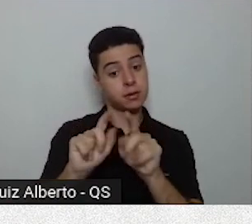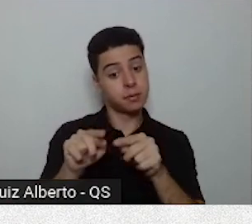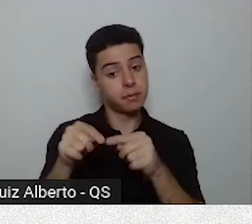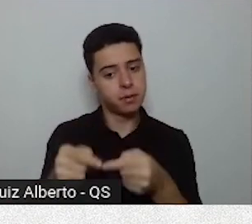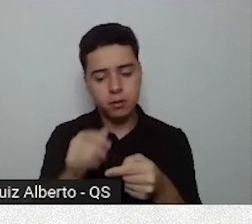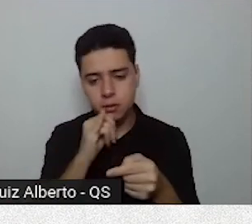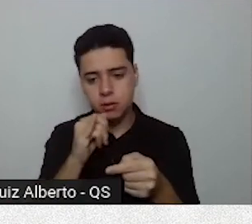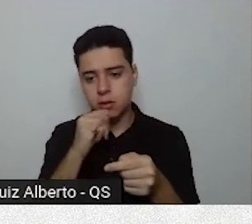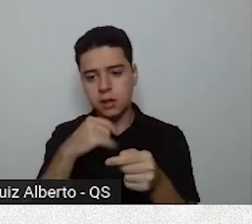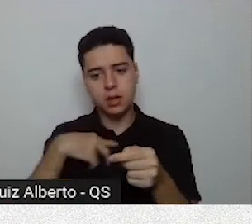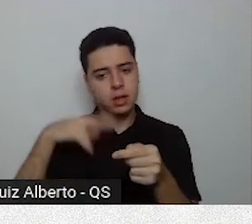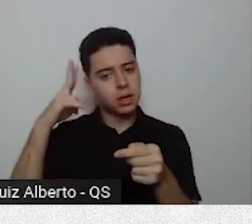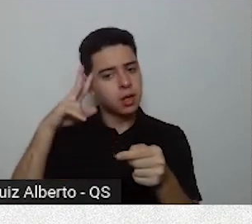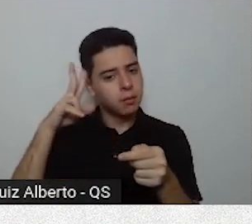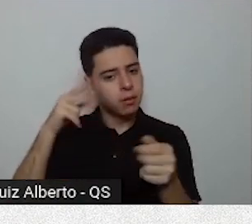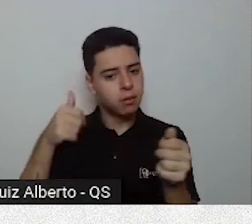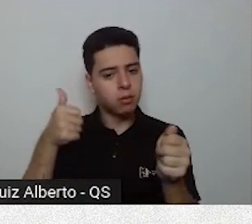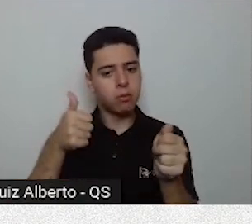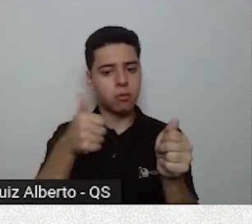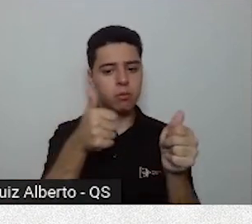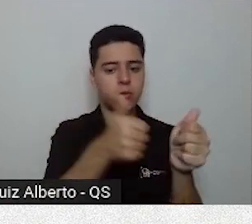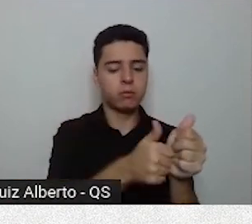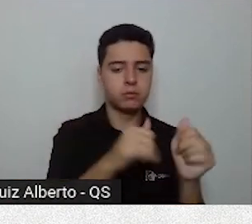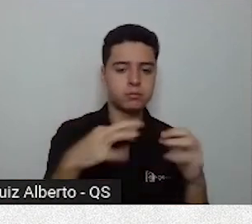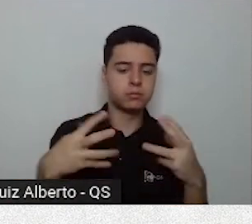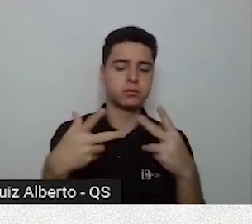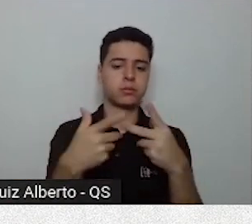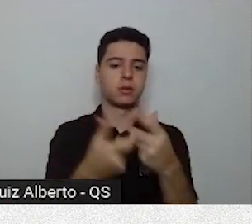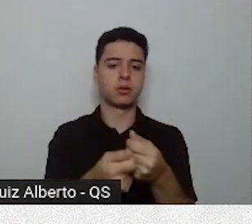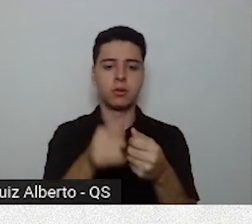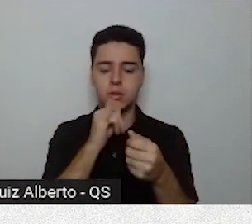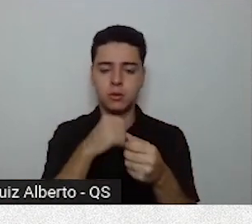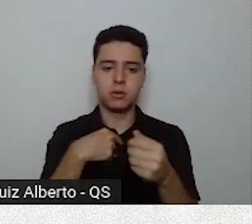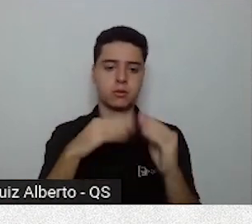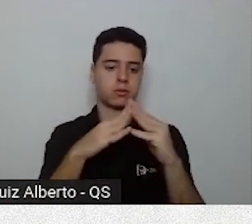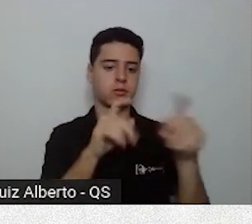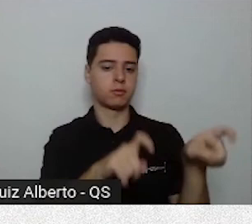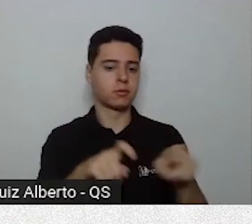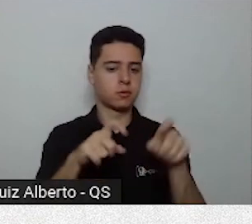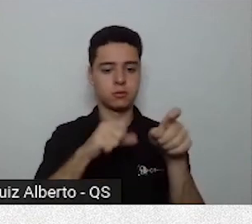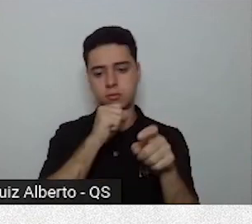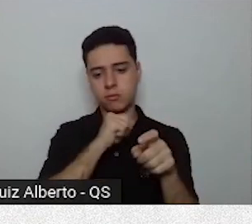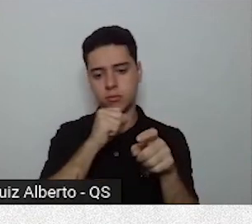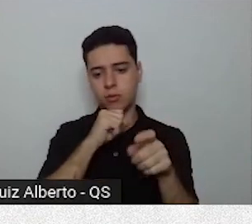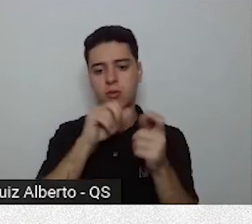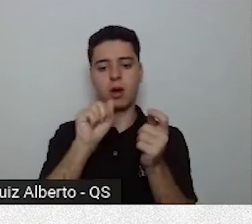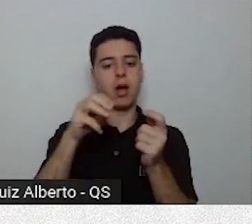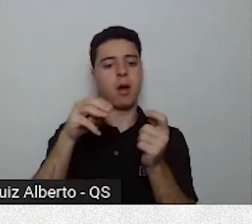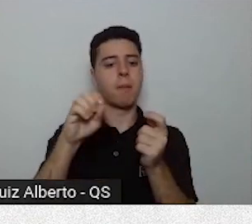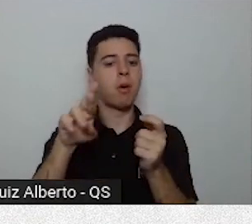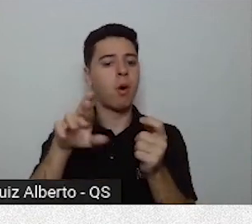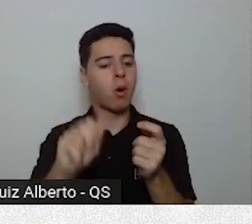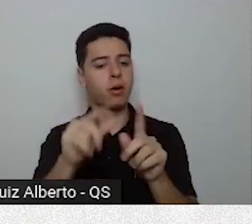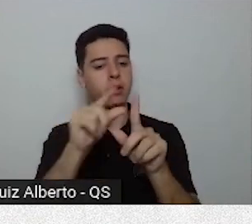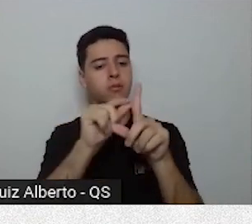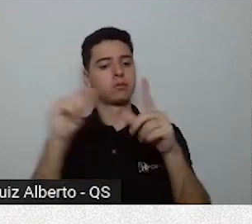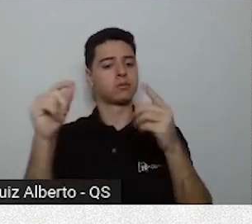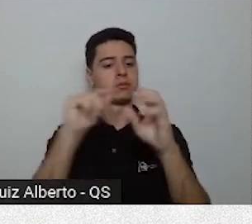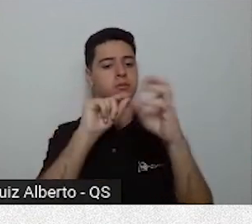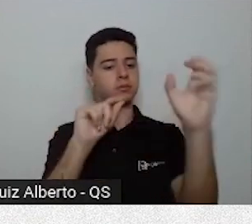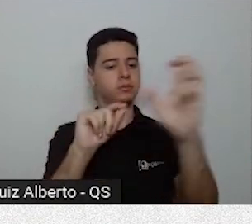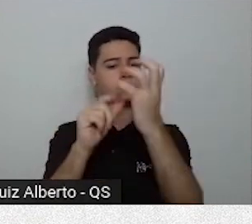pouco essa memória de eu no sítio do meu avô, colhendo amoras, e, enfim, essa imagem foi